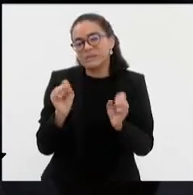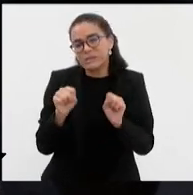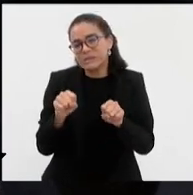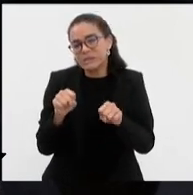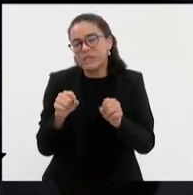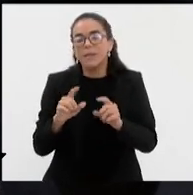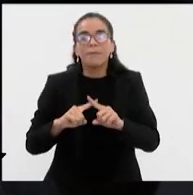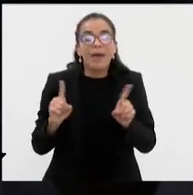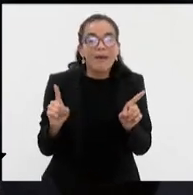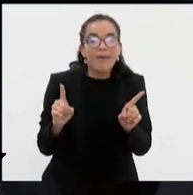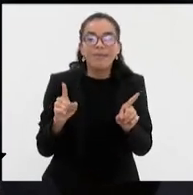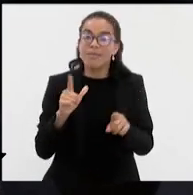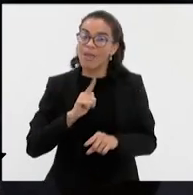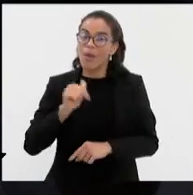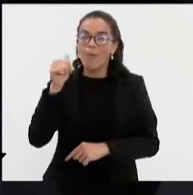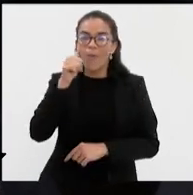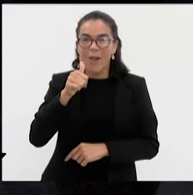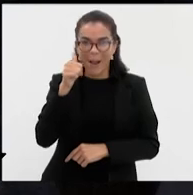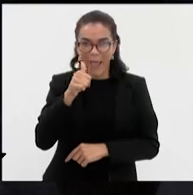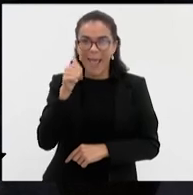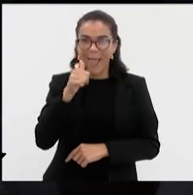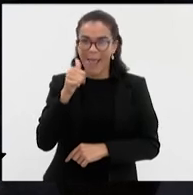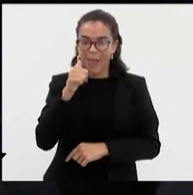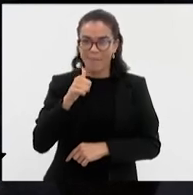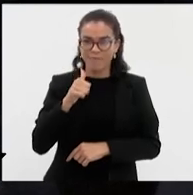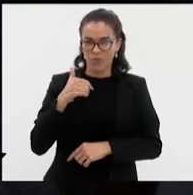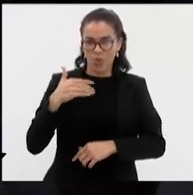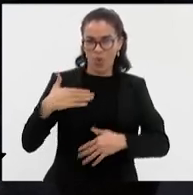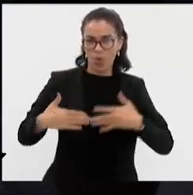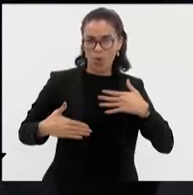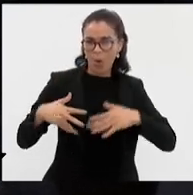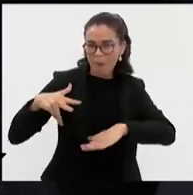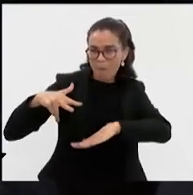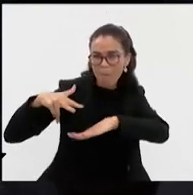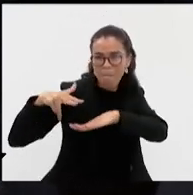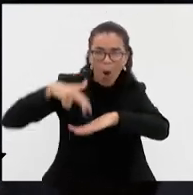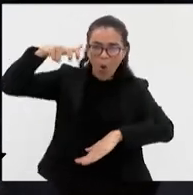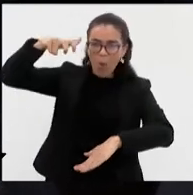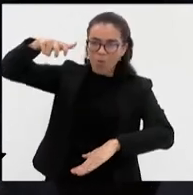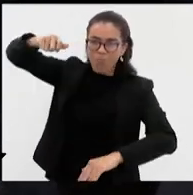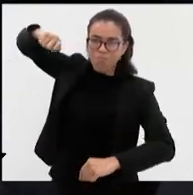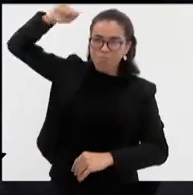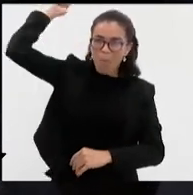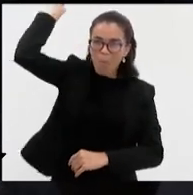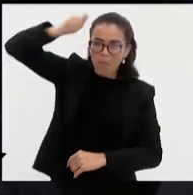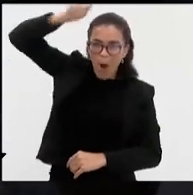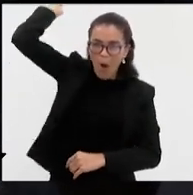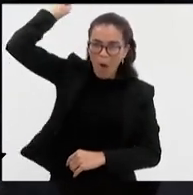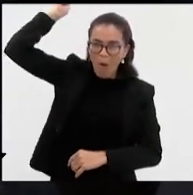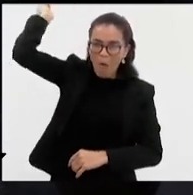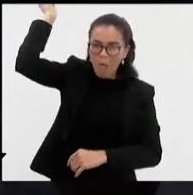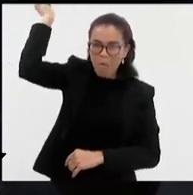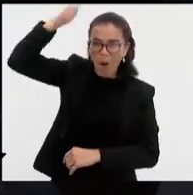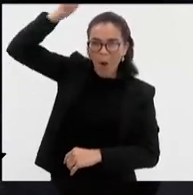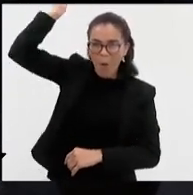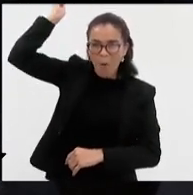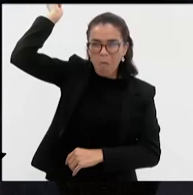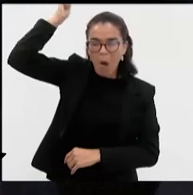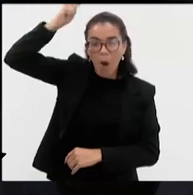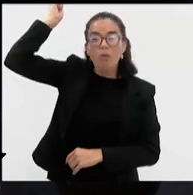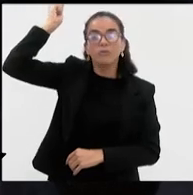moça que tinha um vigor, saltava mais, cortava com mais força, etc.,